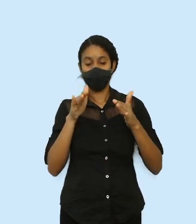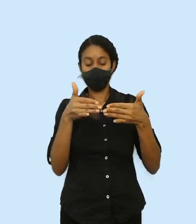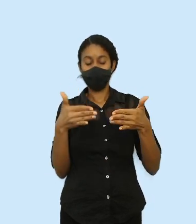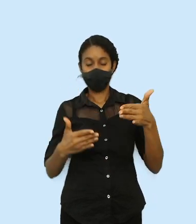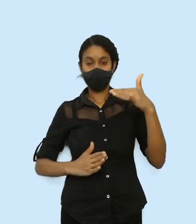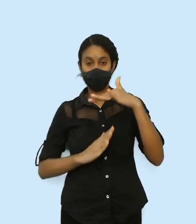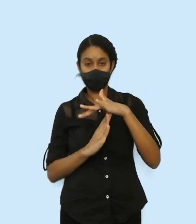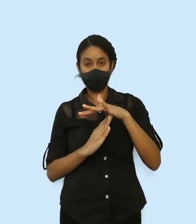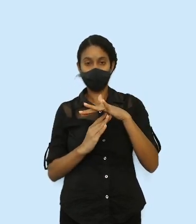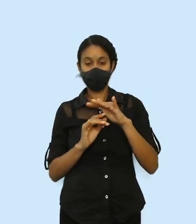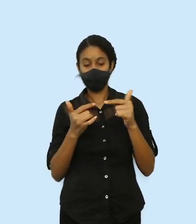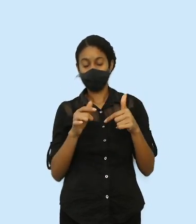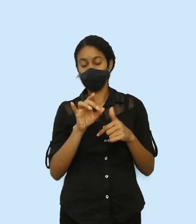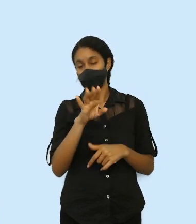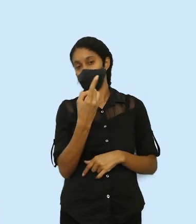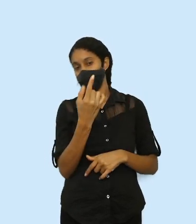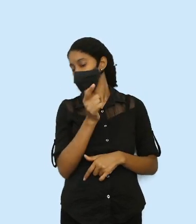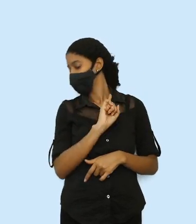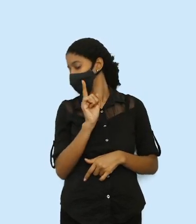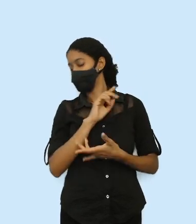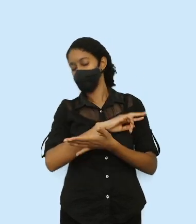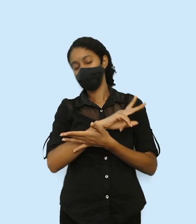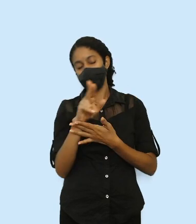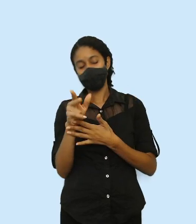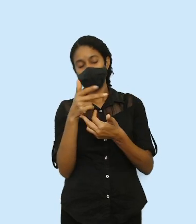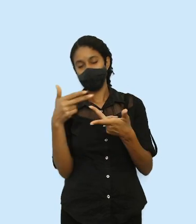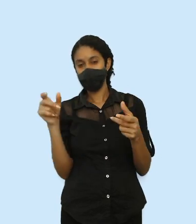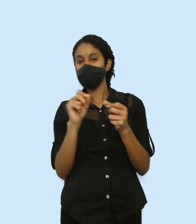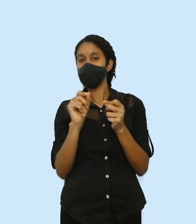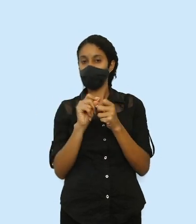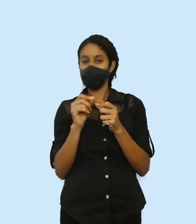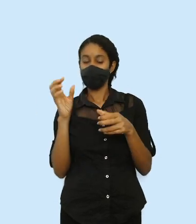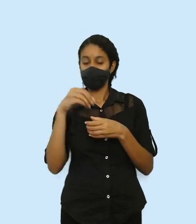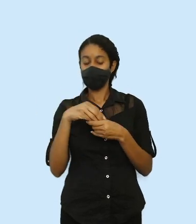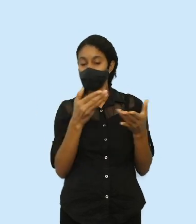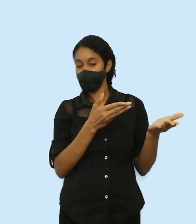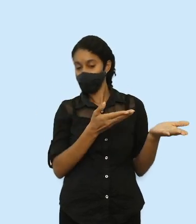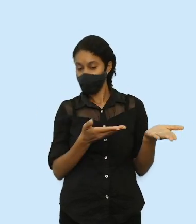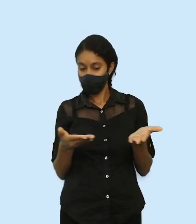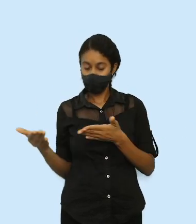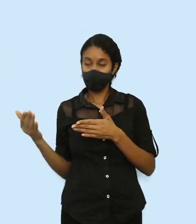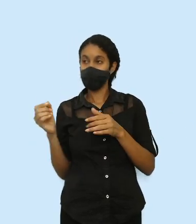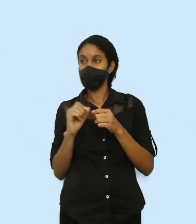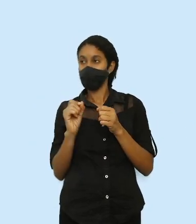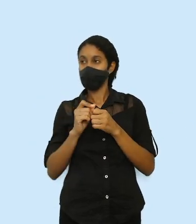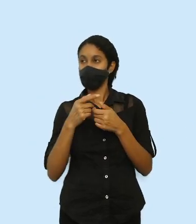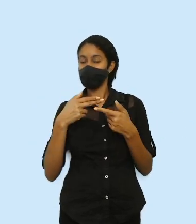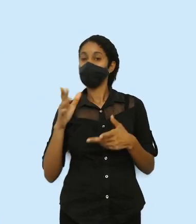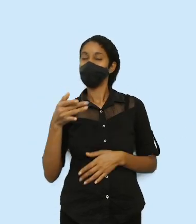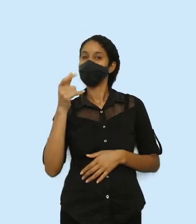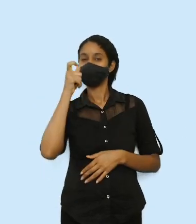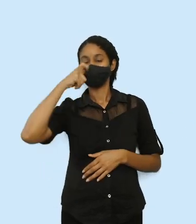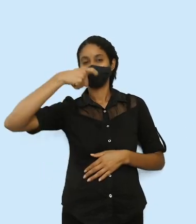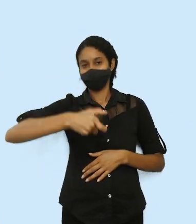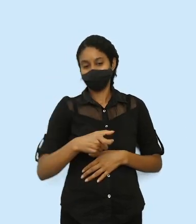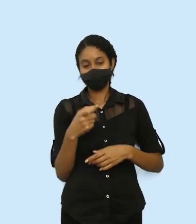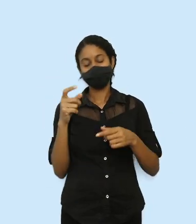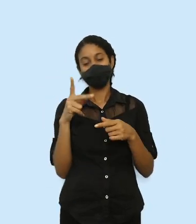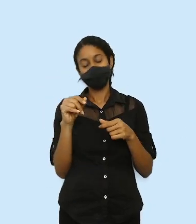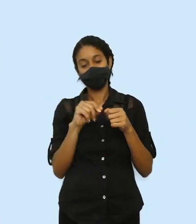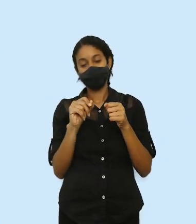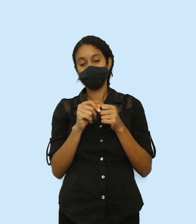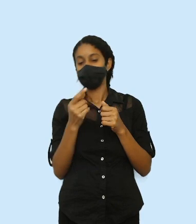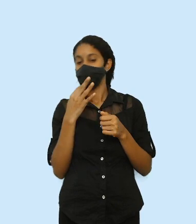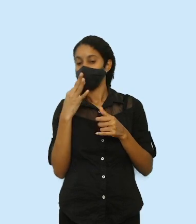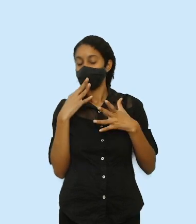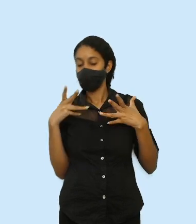tarefa. O operário ele desenvolve diversas atividades na produção. Você diz, Hugo, que interessante o toyotismo, né? Quer dizer que eu vou conhecer